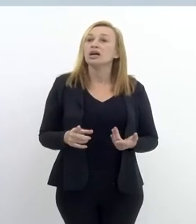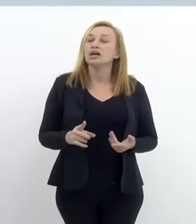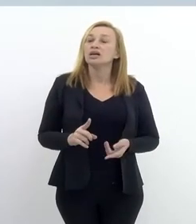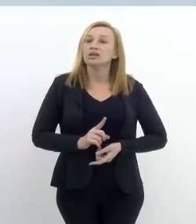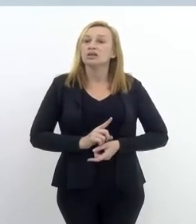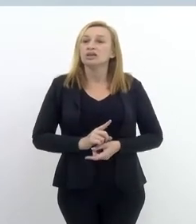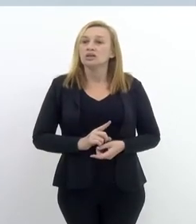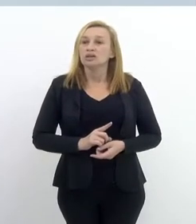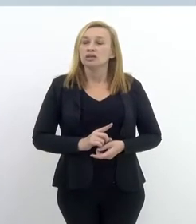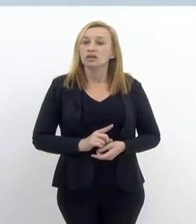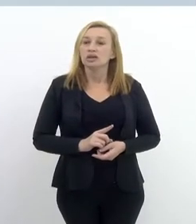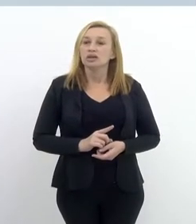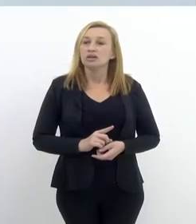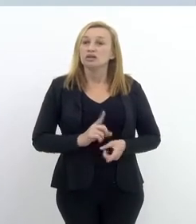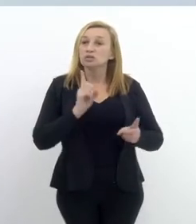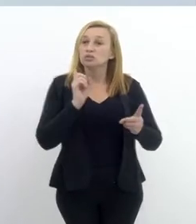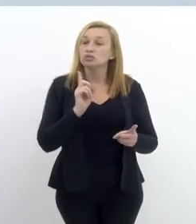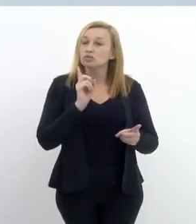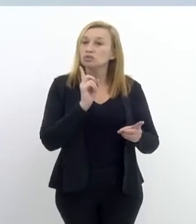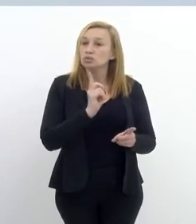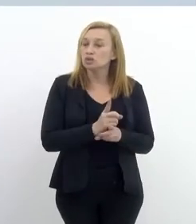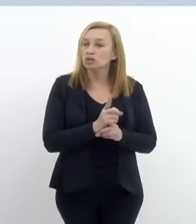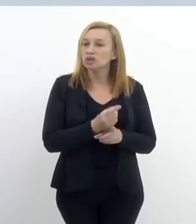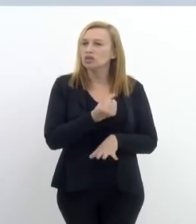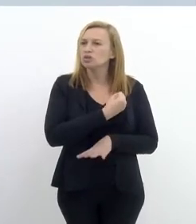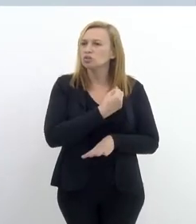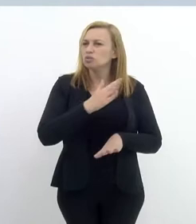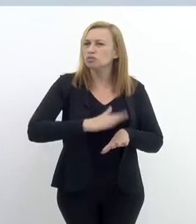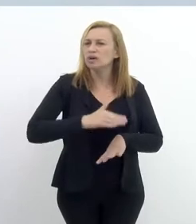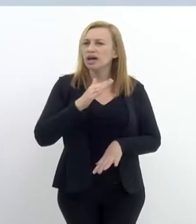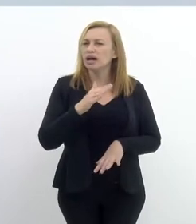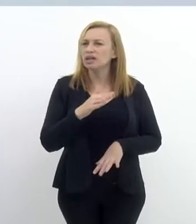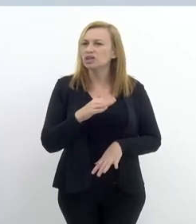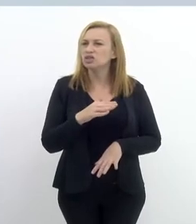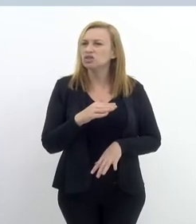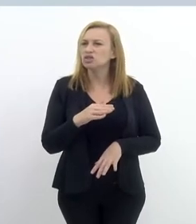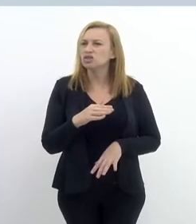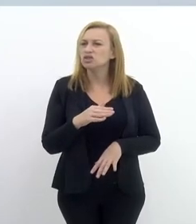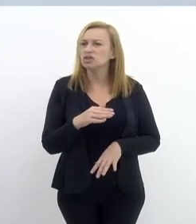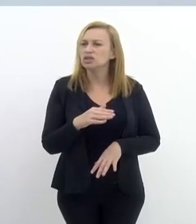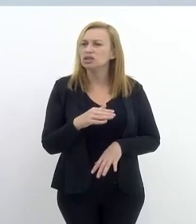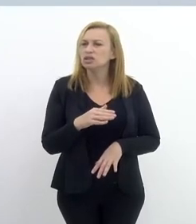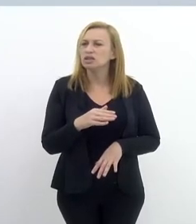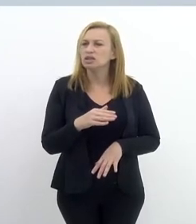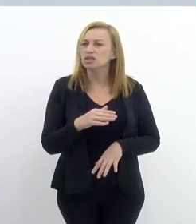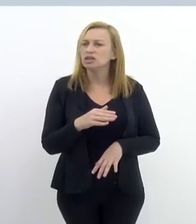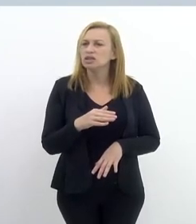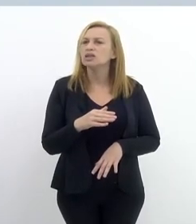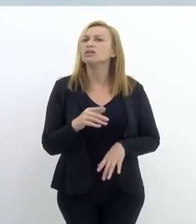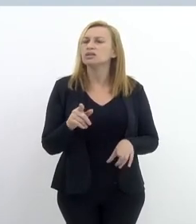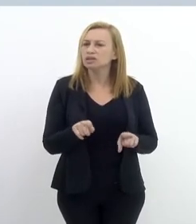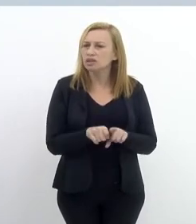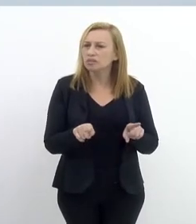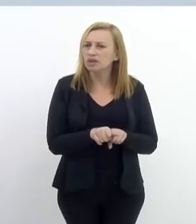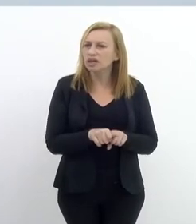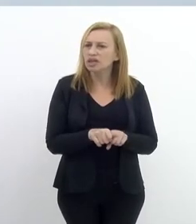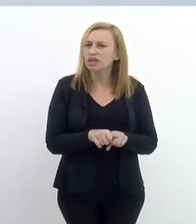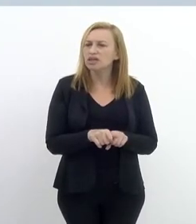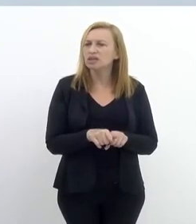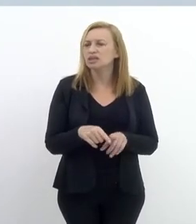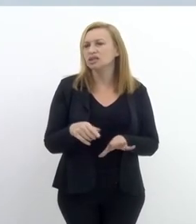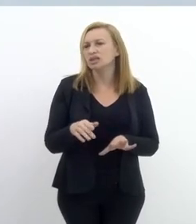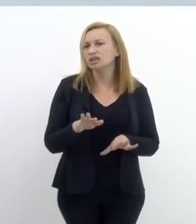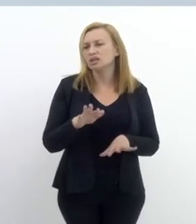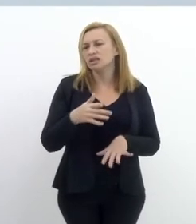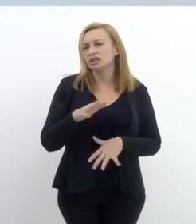E a gente tem na localização, um número maior de localização também